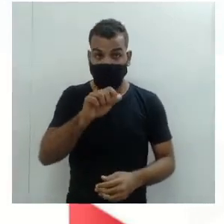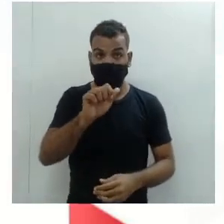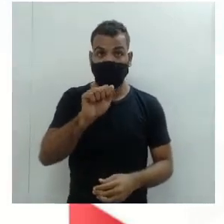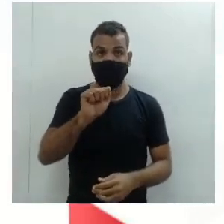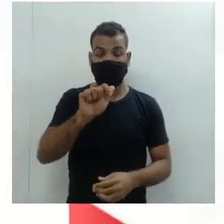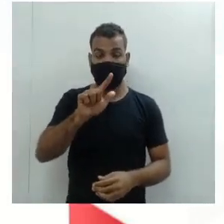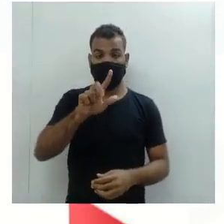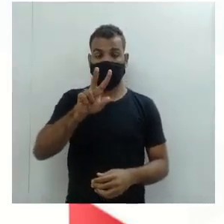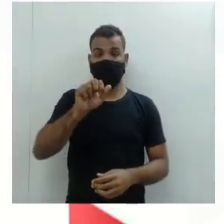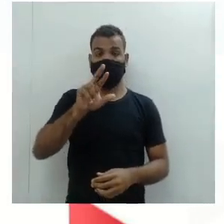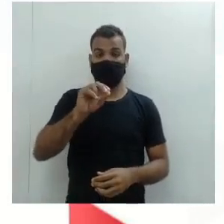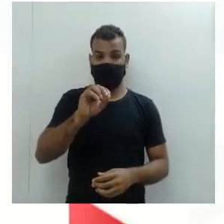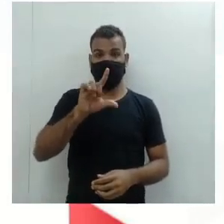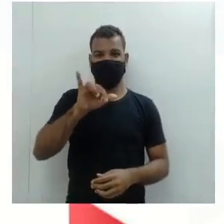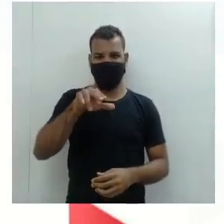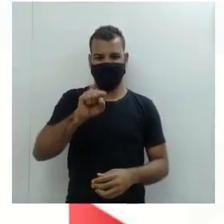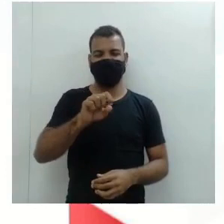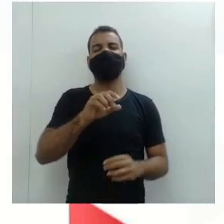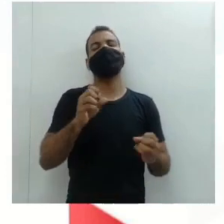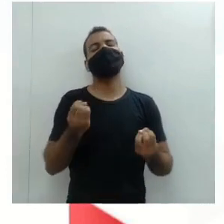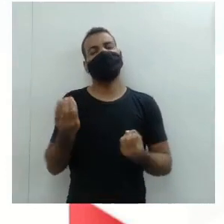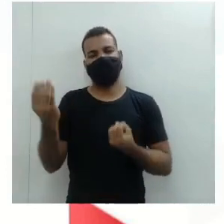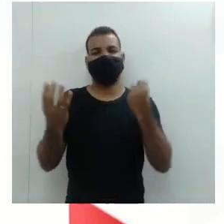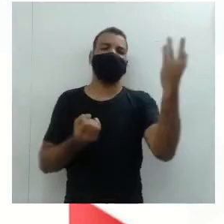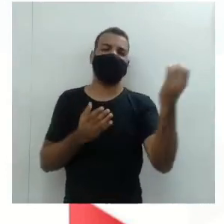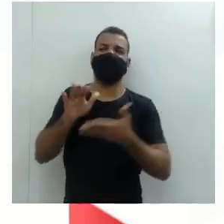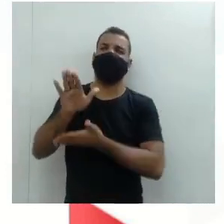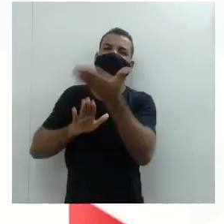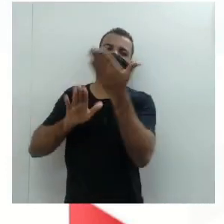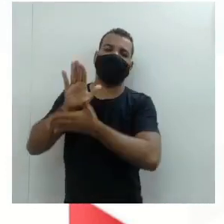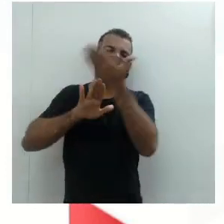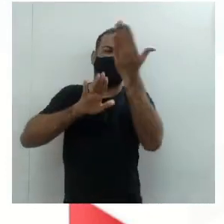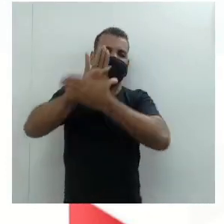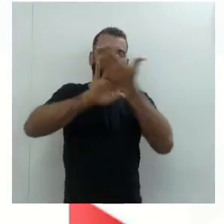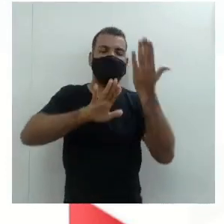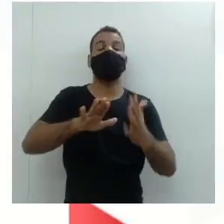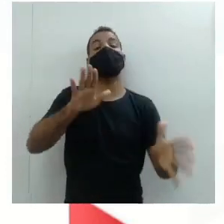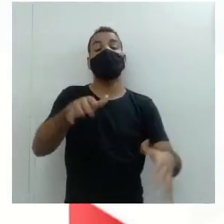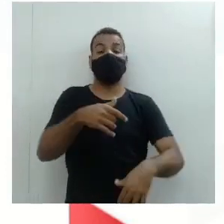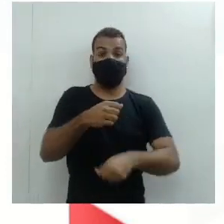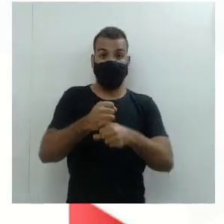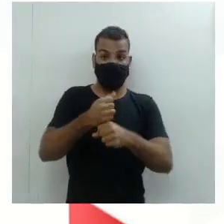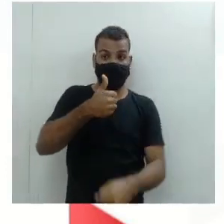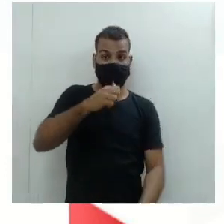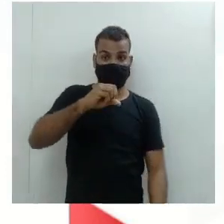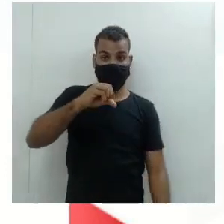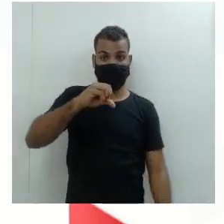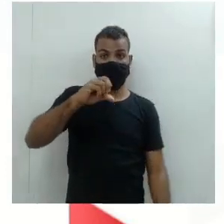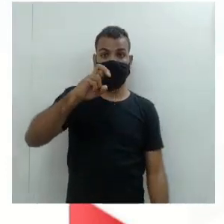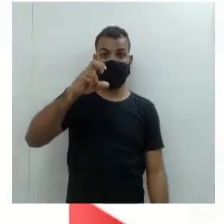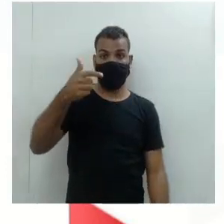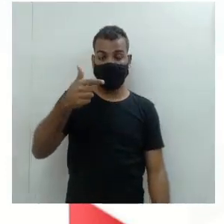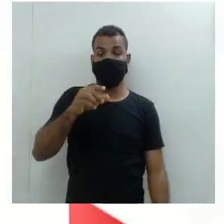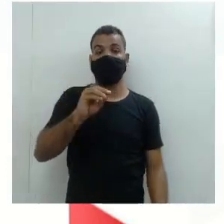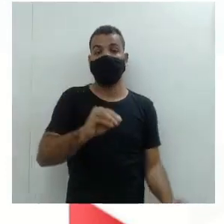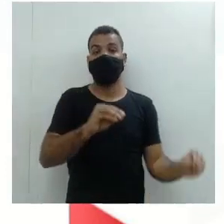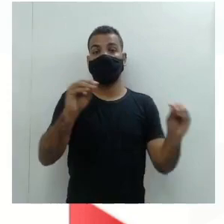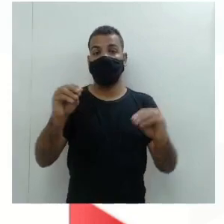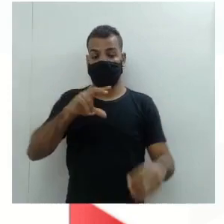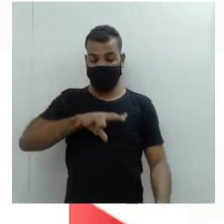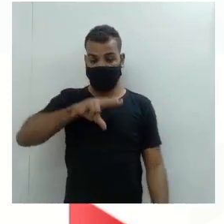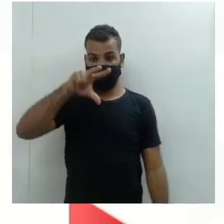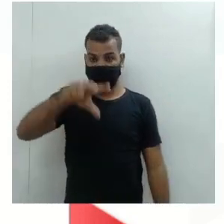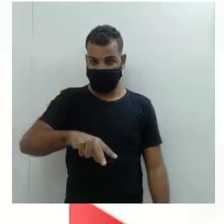Ele viajou bastante. Em 1952, professor Robson, o Álvaro Lins ele foi para Portugal,